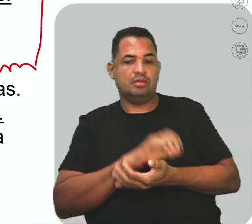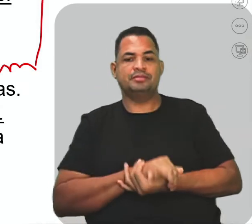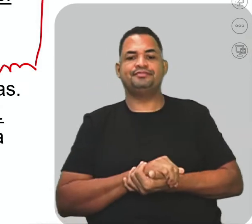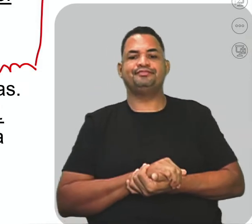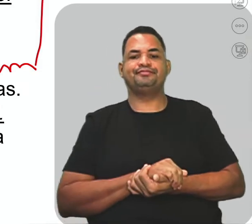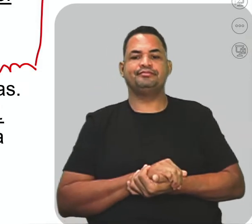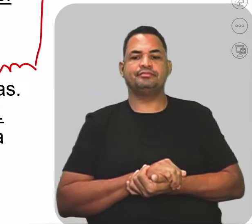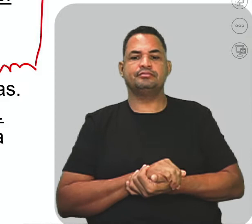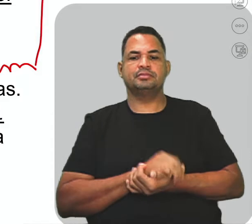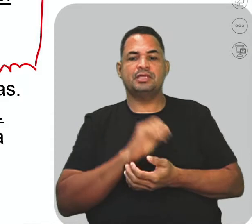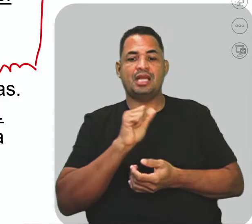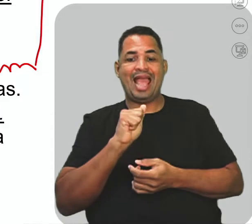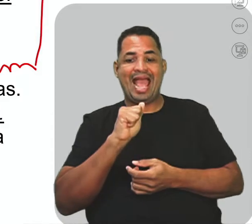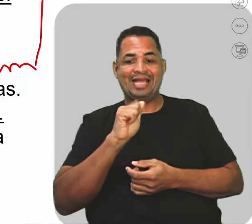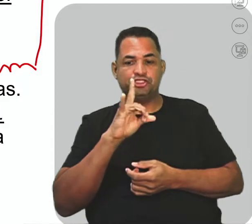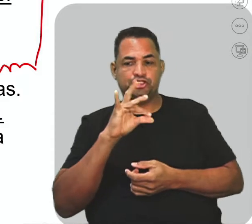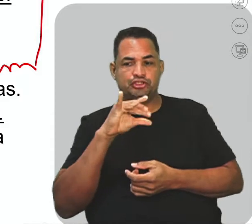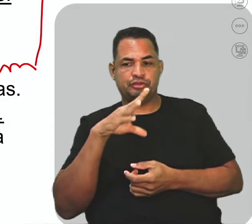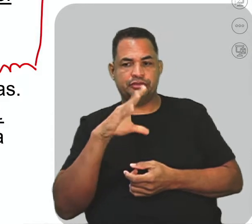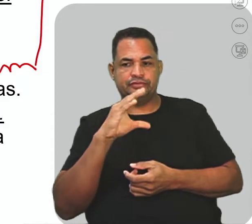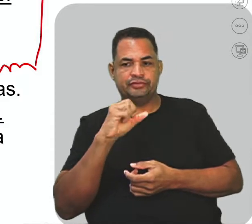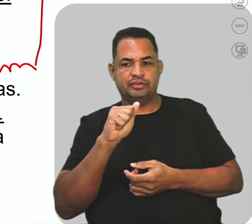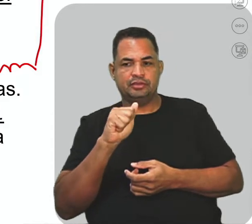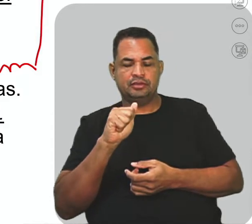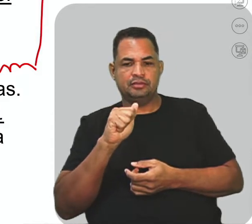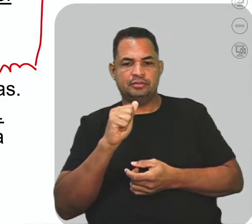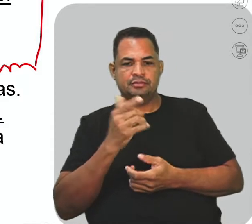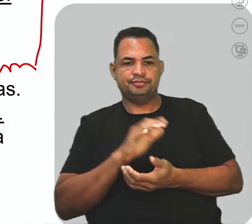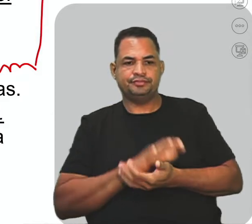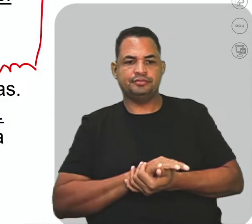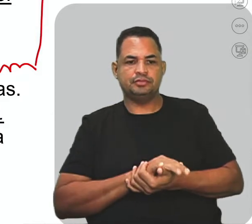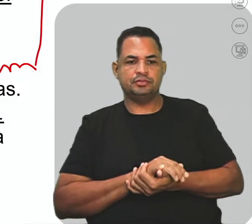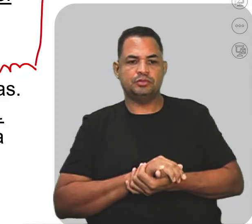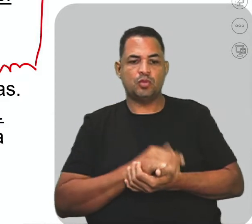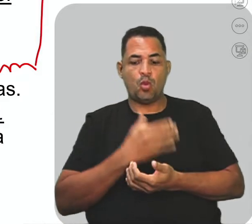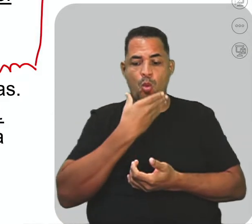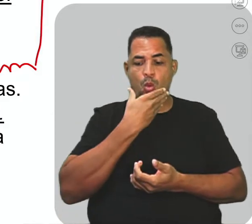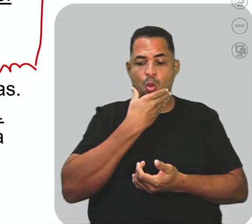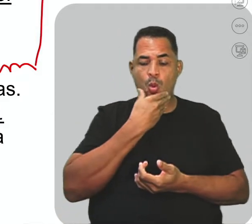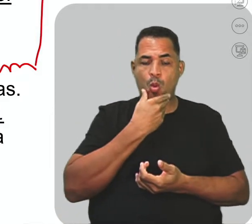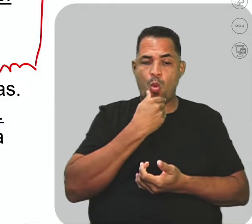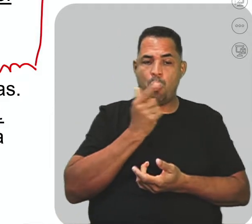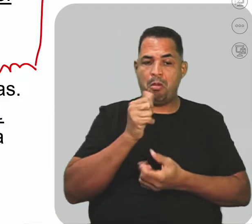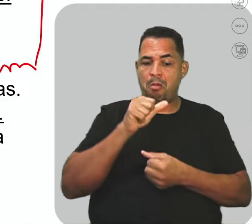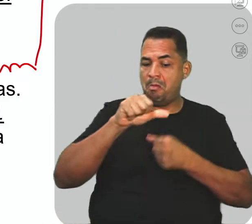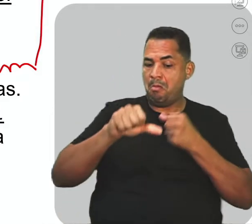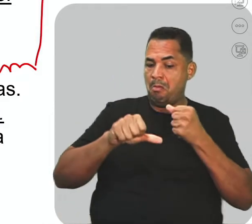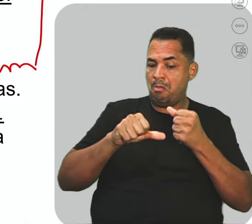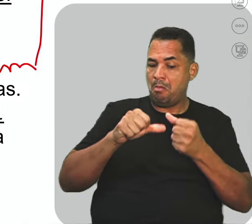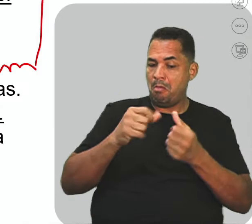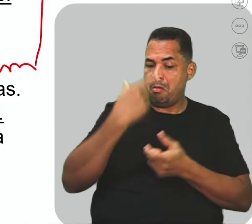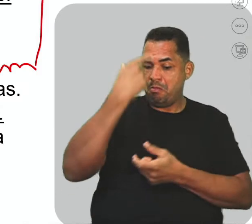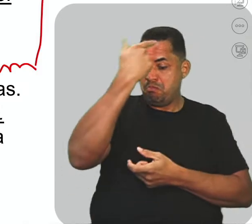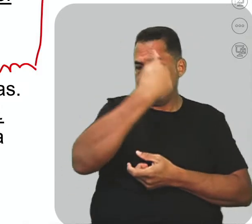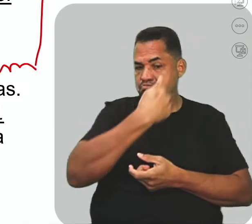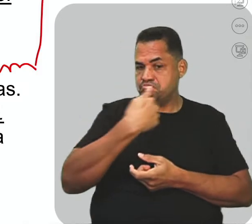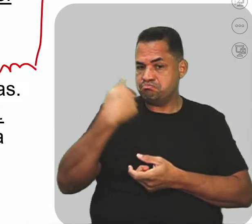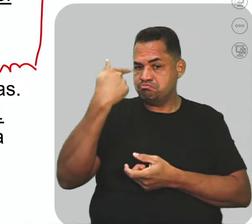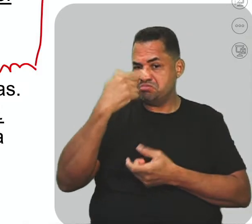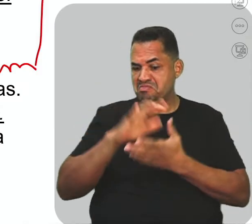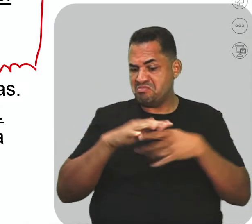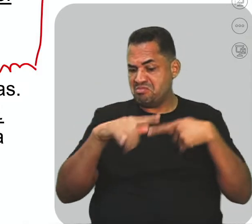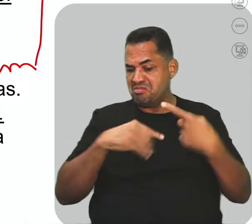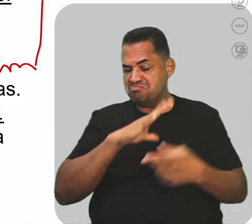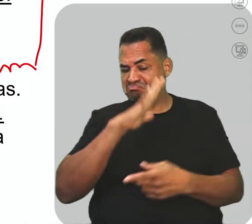conjunção aditiva. O golpista mudou sua aparência e se deu mal. Ou seja,